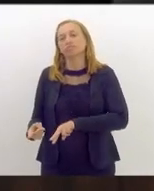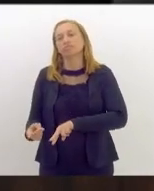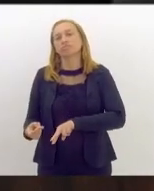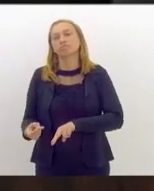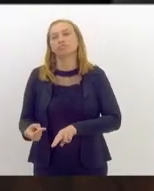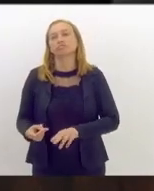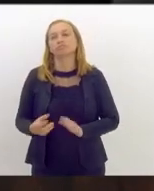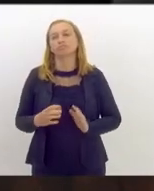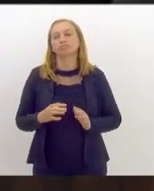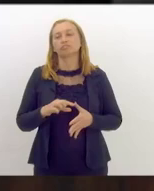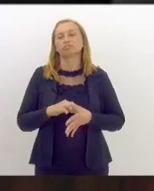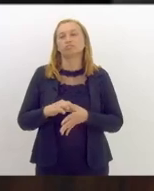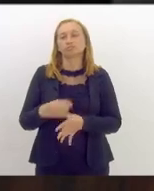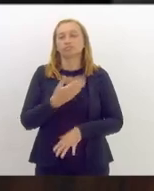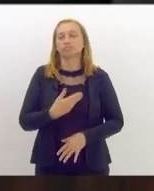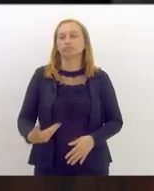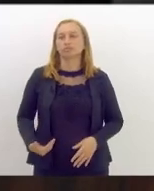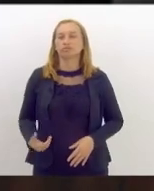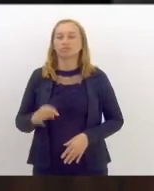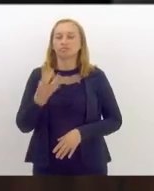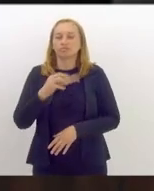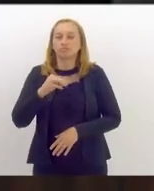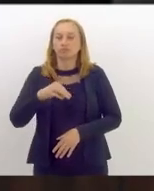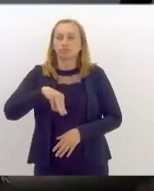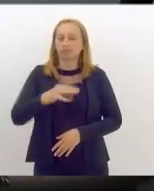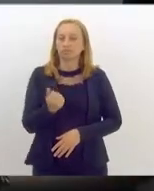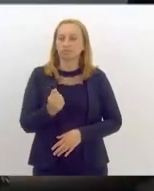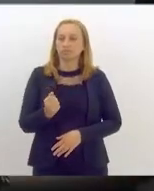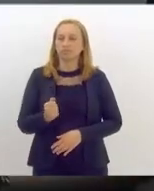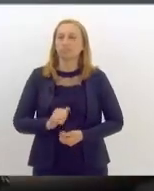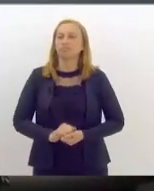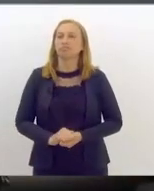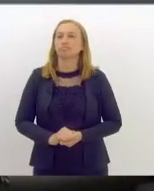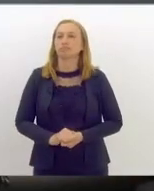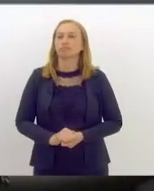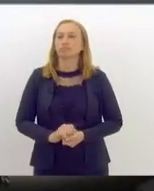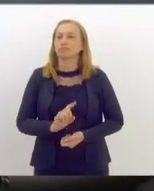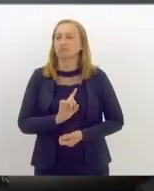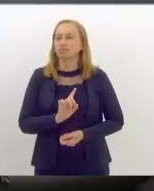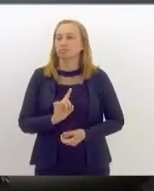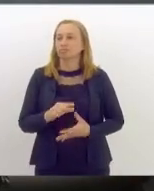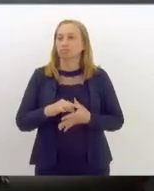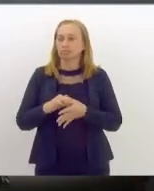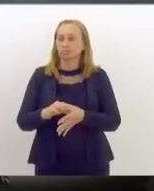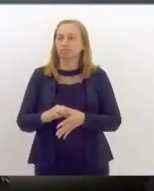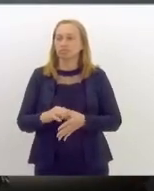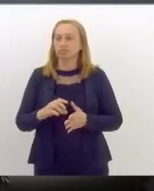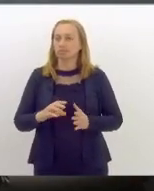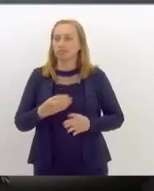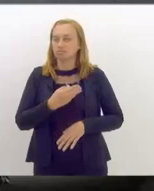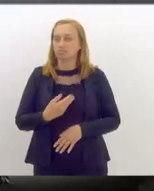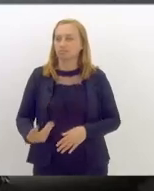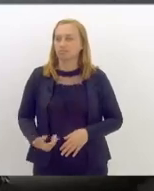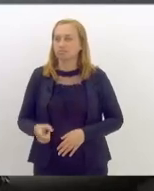pelo pela liderança do governo Deputado pela liderança do governo não pela liderança do